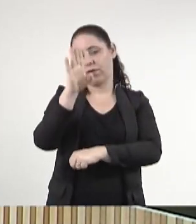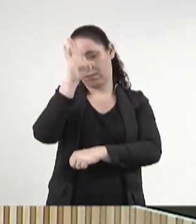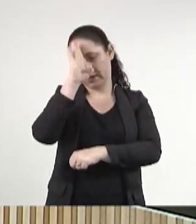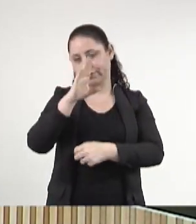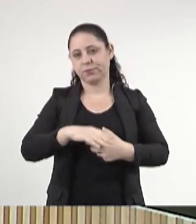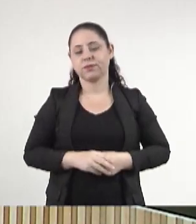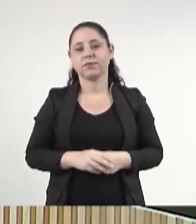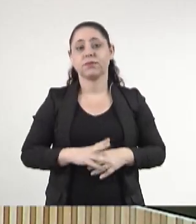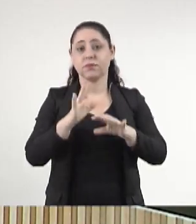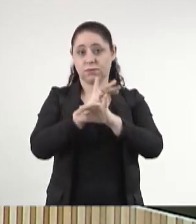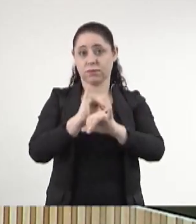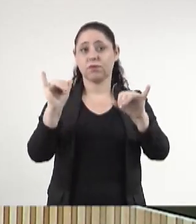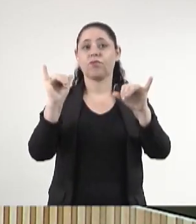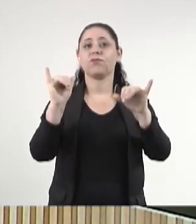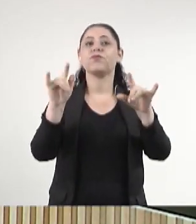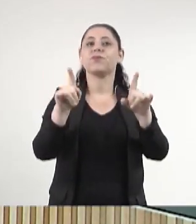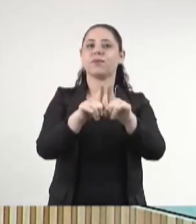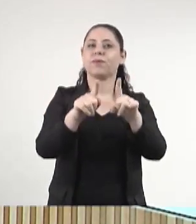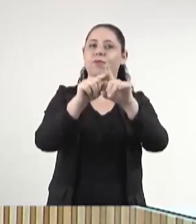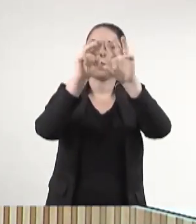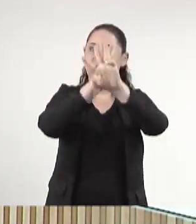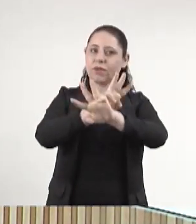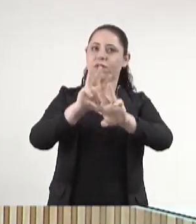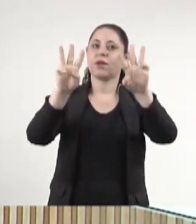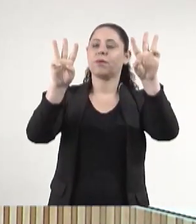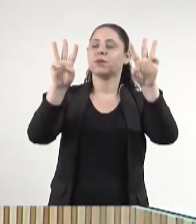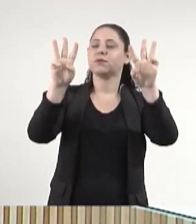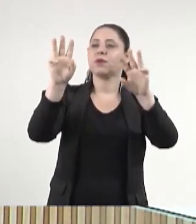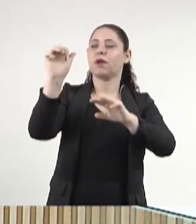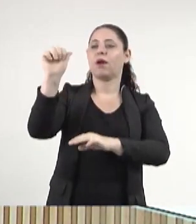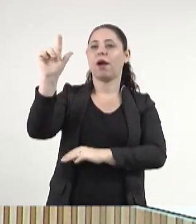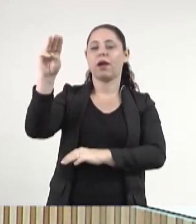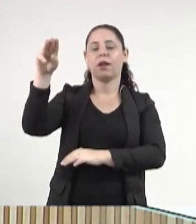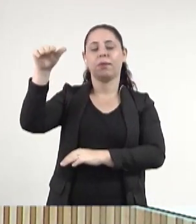manhã. Outras notícias lá no nosso site, o